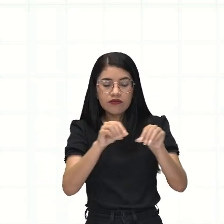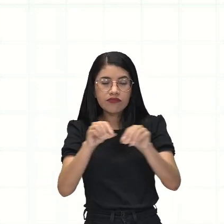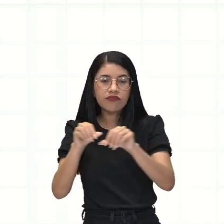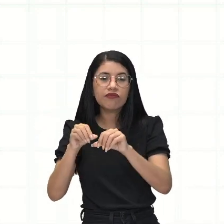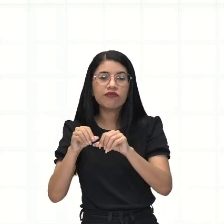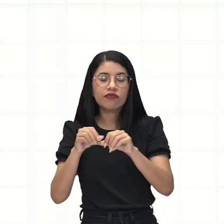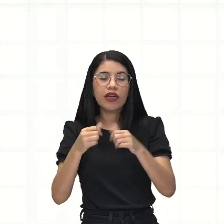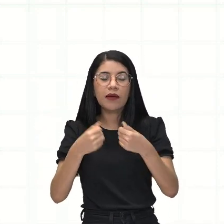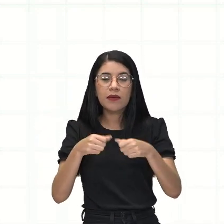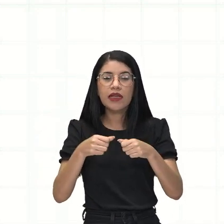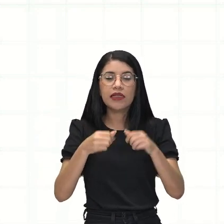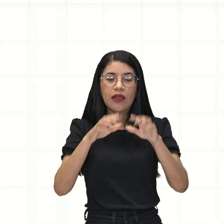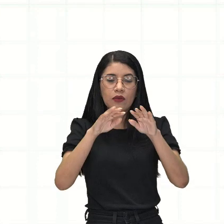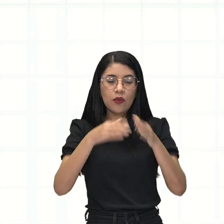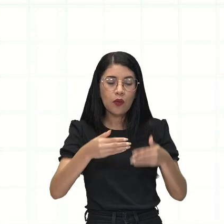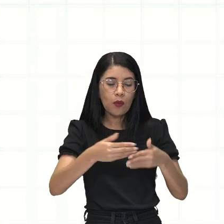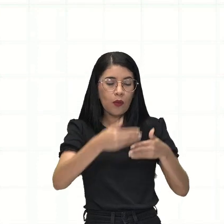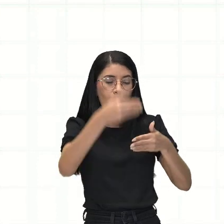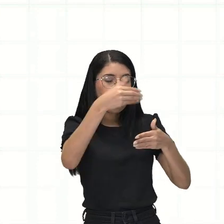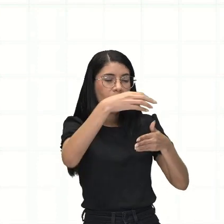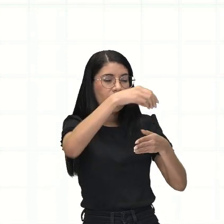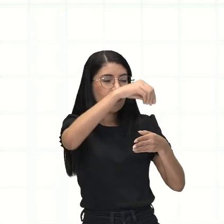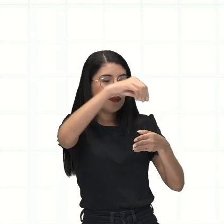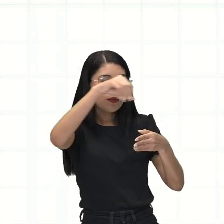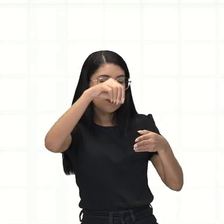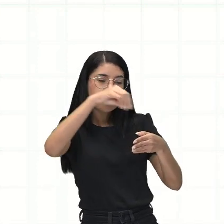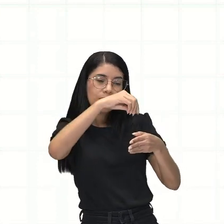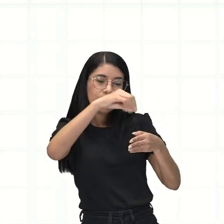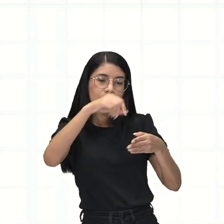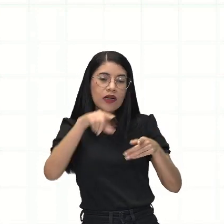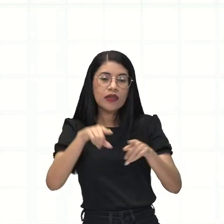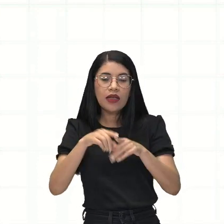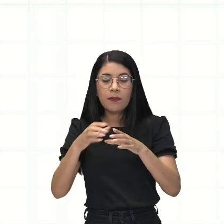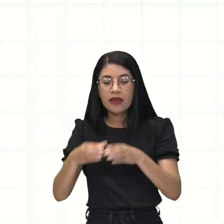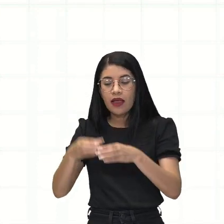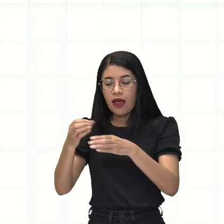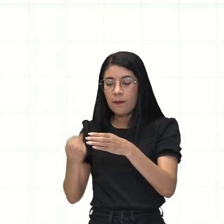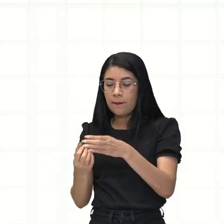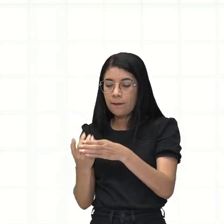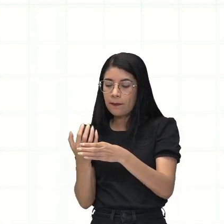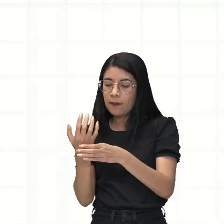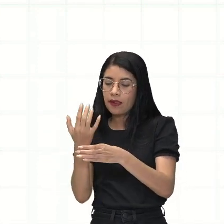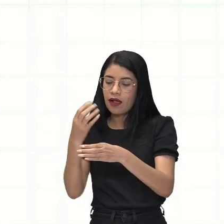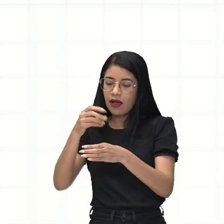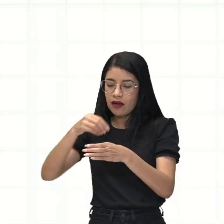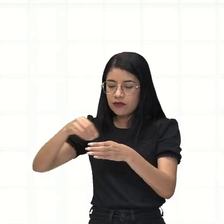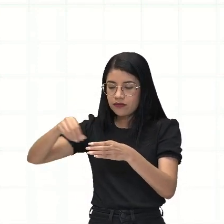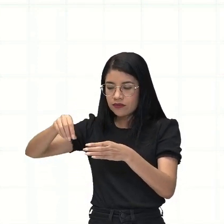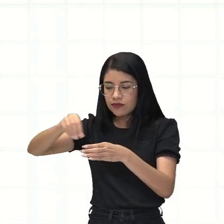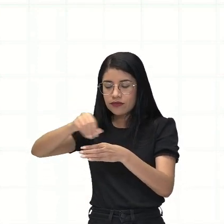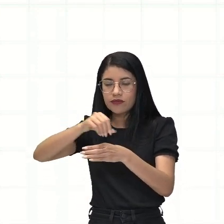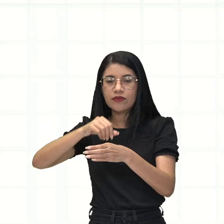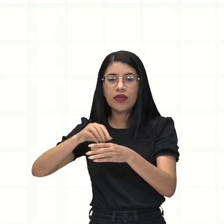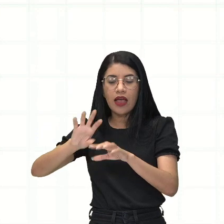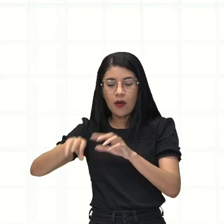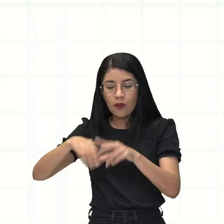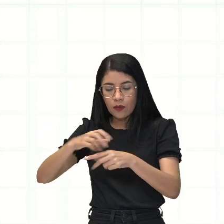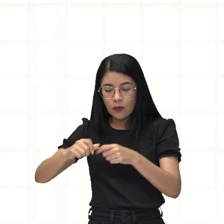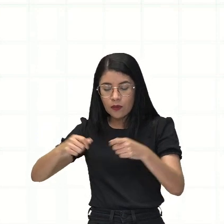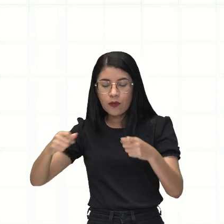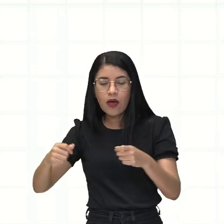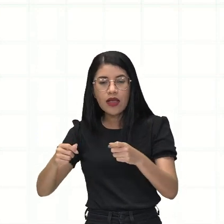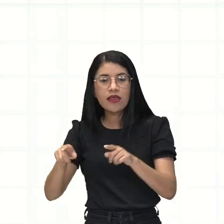muros para que não acumule água, coloque areia nos vasos de plantas, amarre bem os sacos de lixo e não descarte